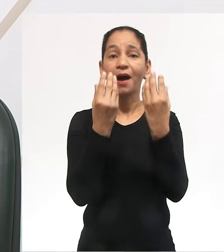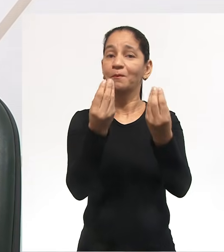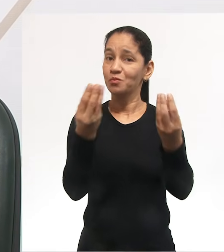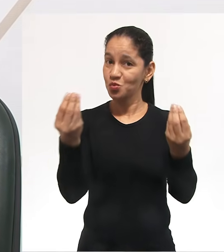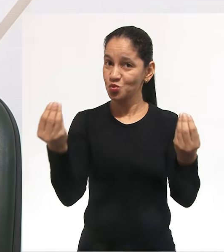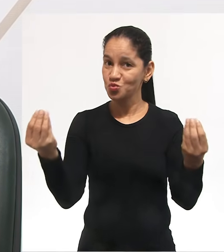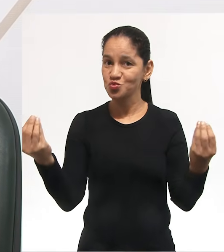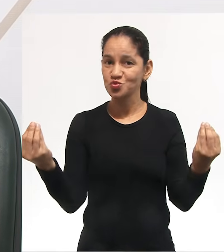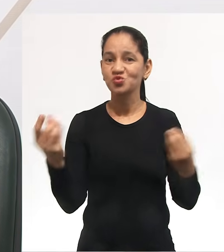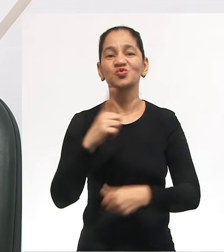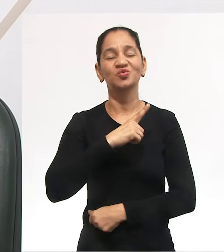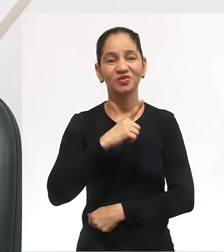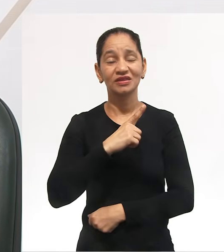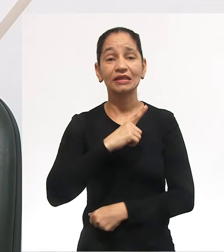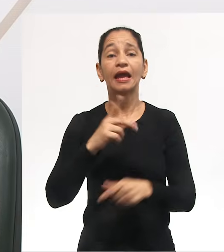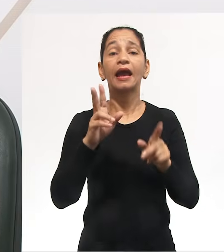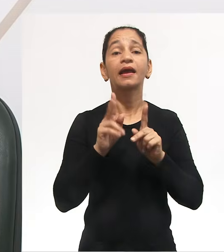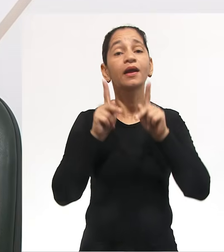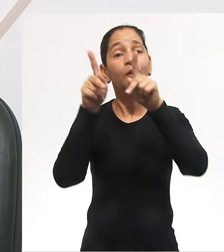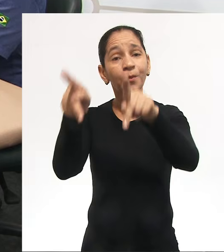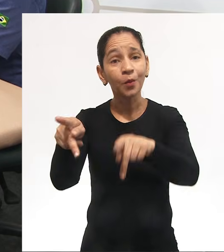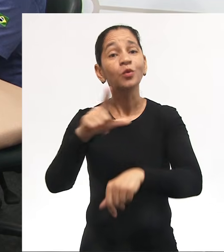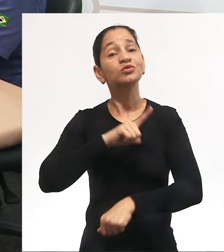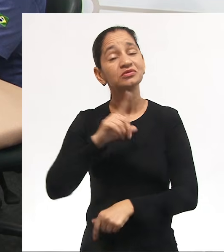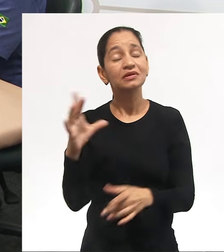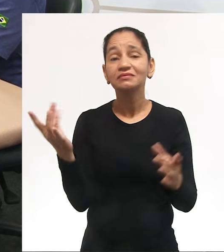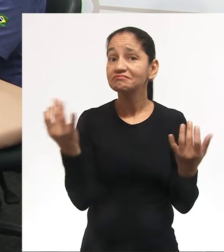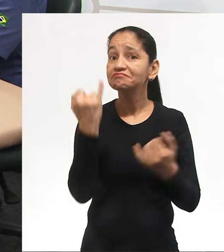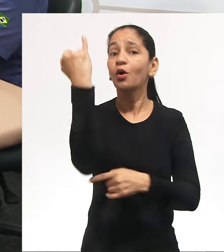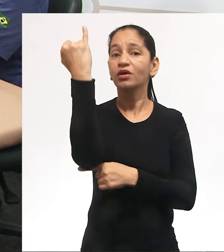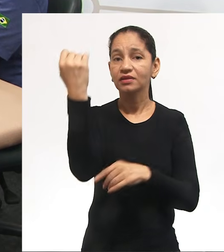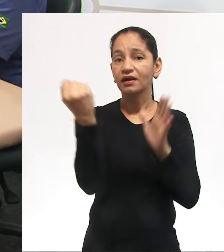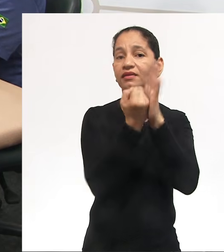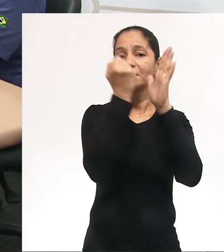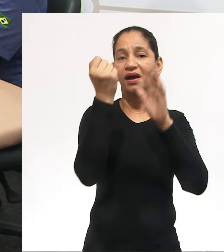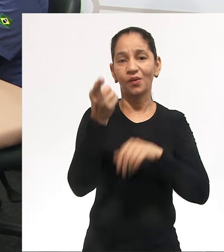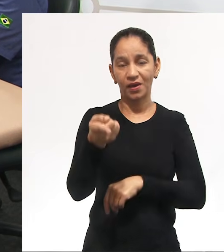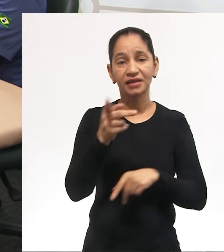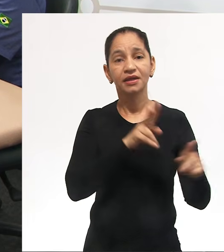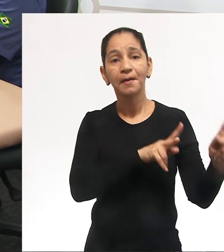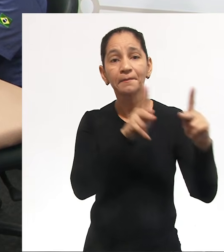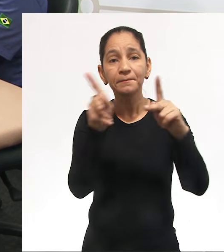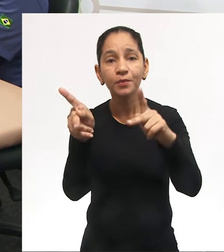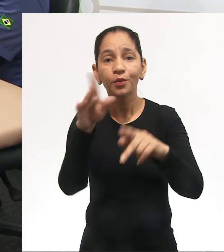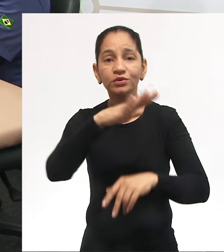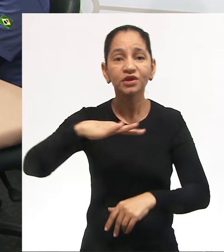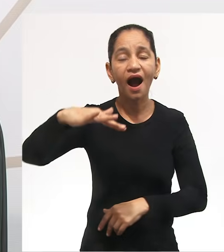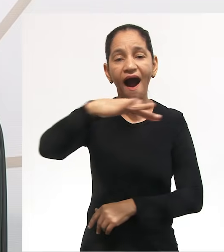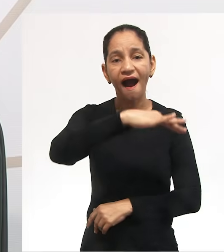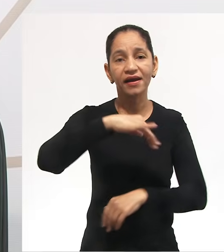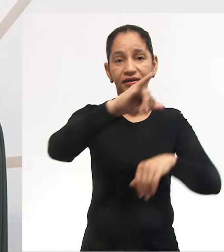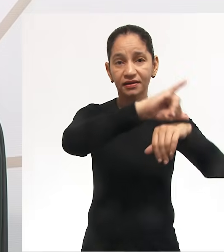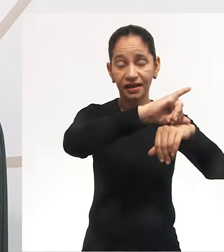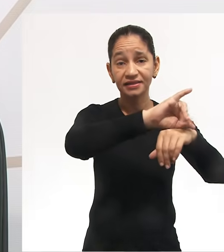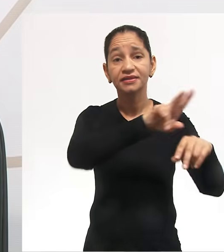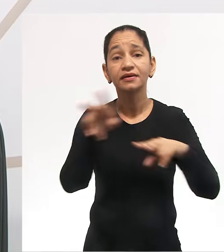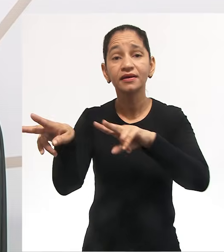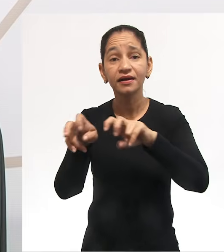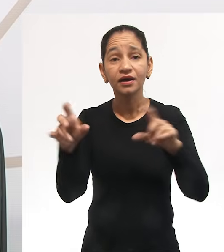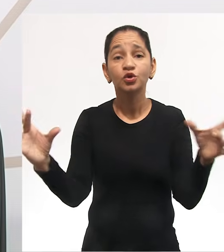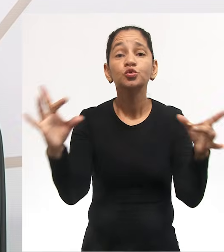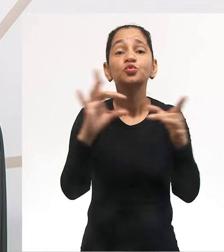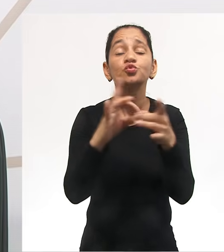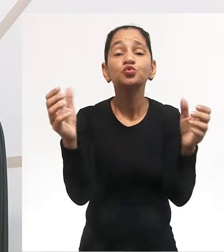mais consumidos, né? O Rio Jamari, que é o nosso rio. A ponte, que tem uma ponte que